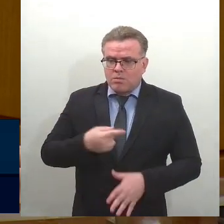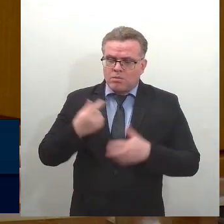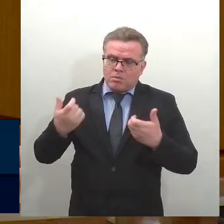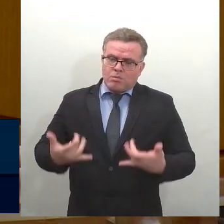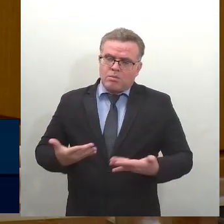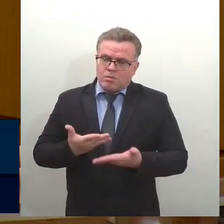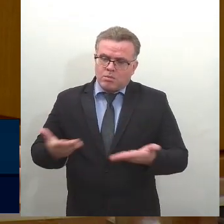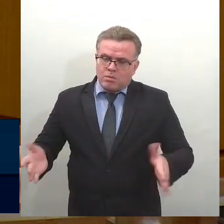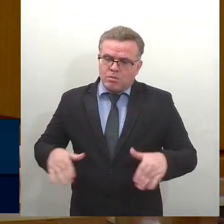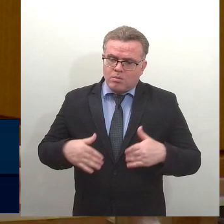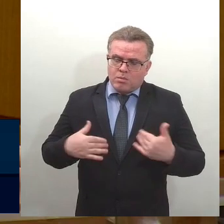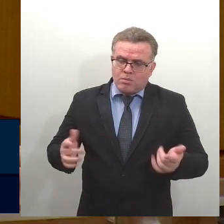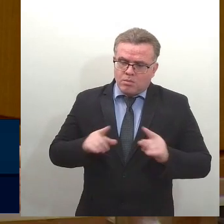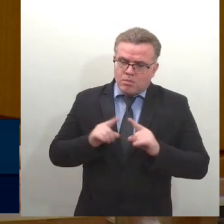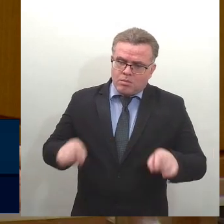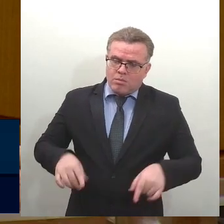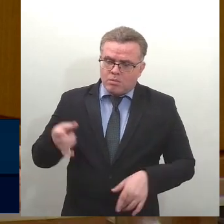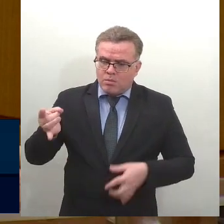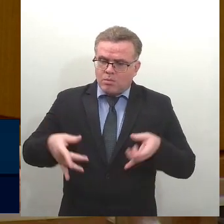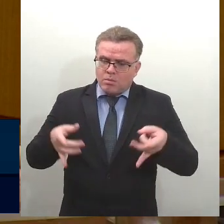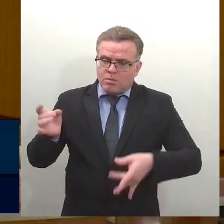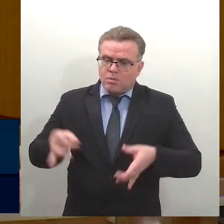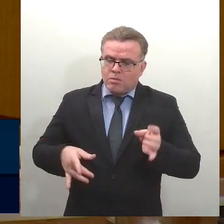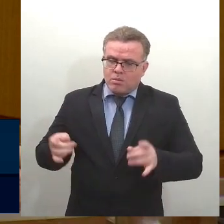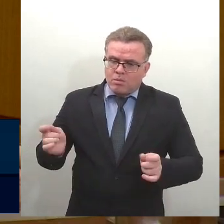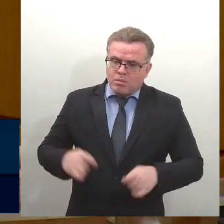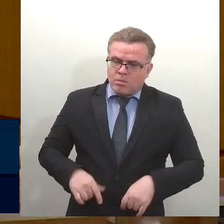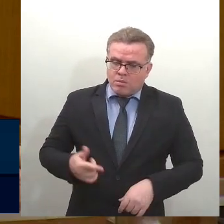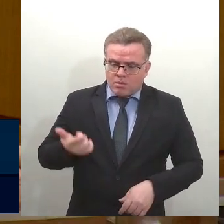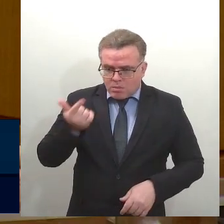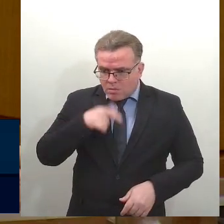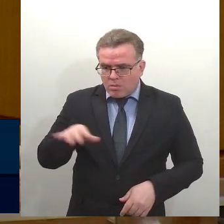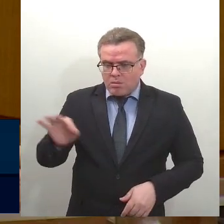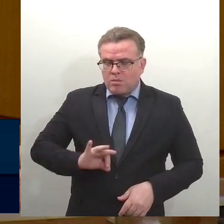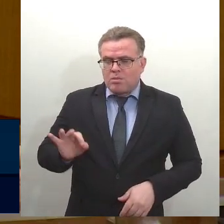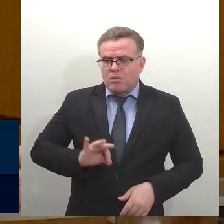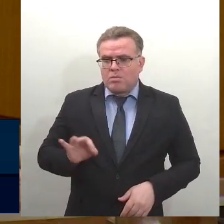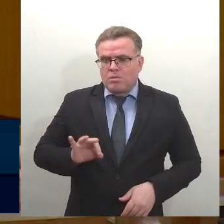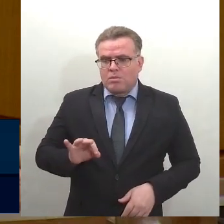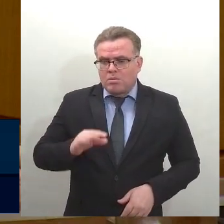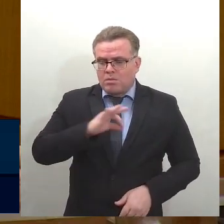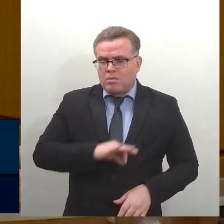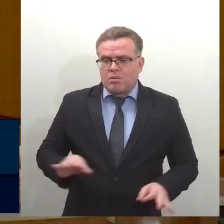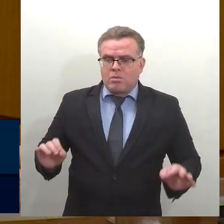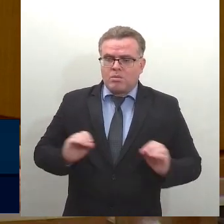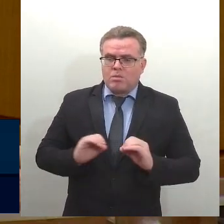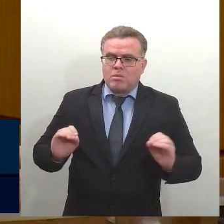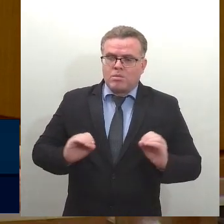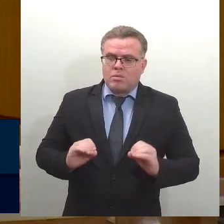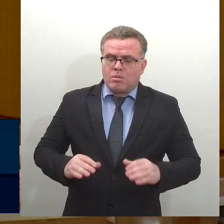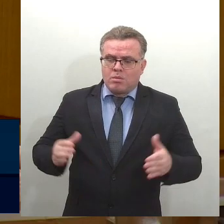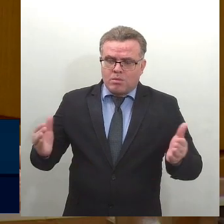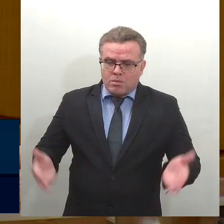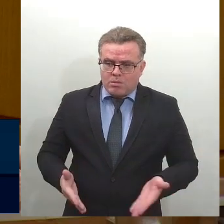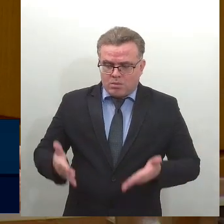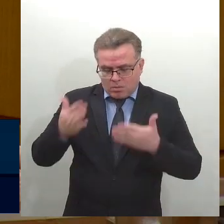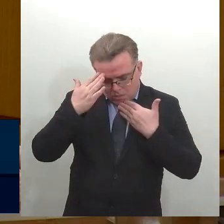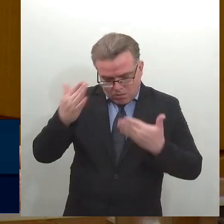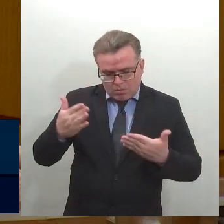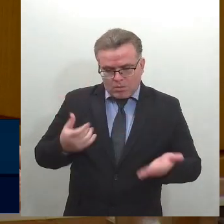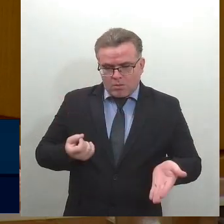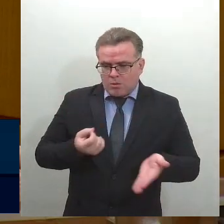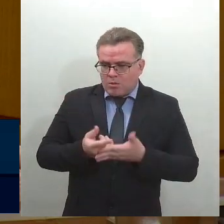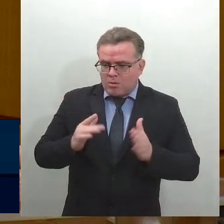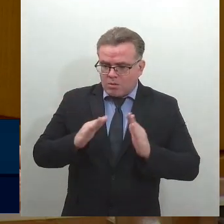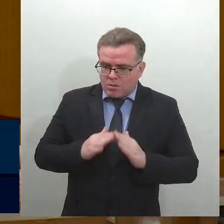abandonados, que não recebiam sequer o salário, e que hoje, graças a Deus, compram casa, compram carro, vivem bem